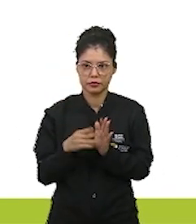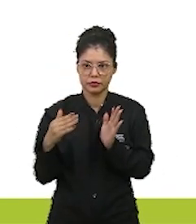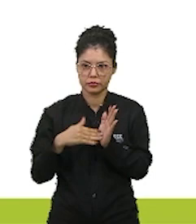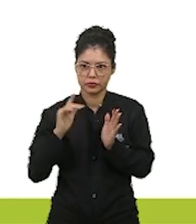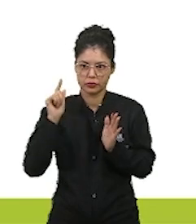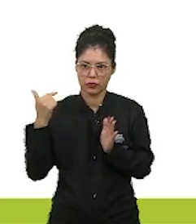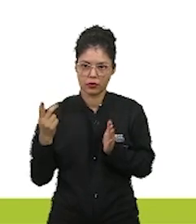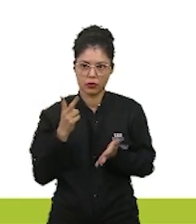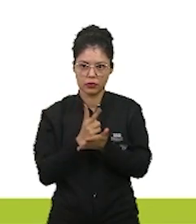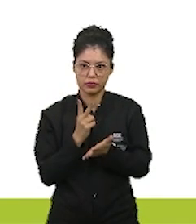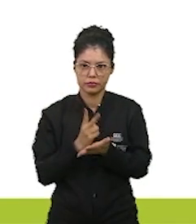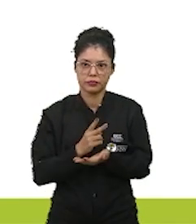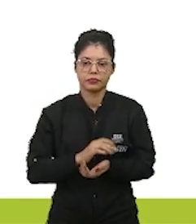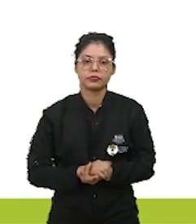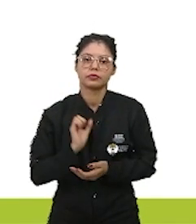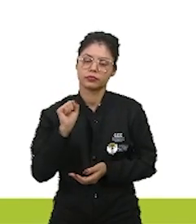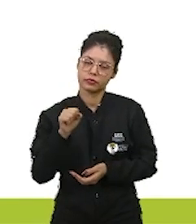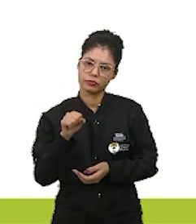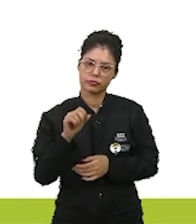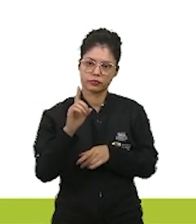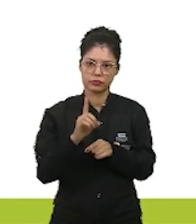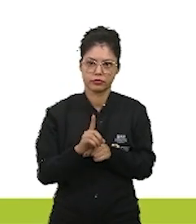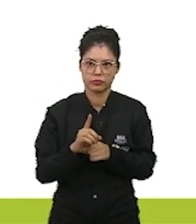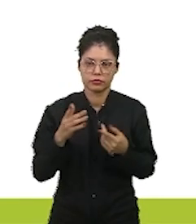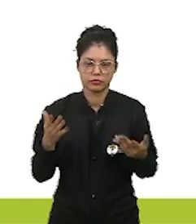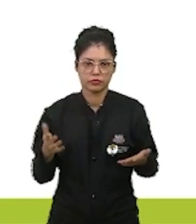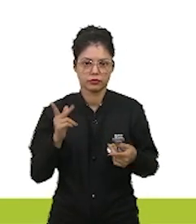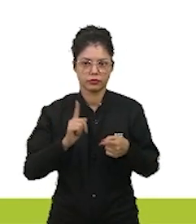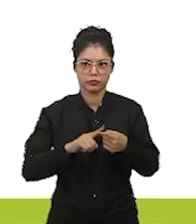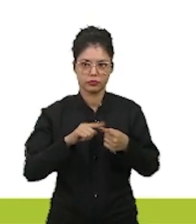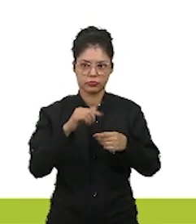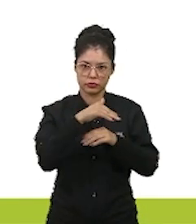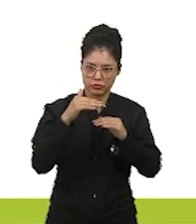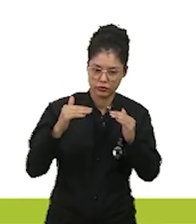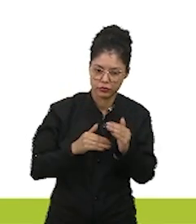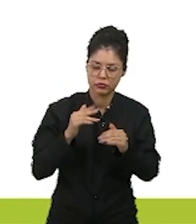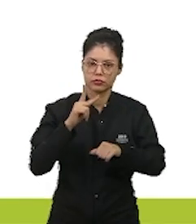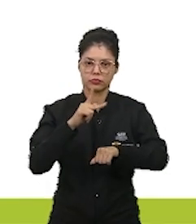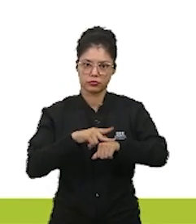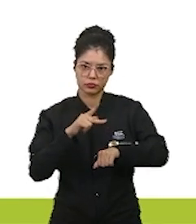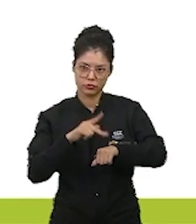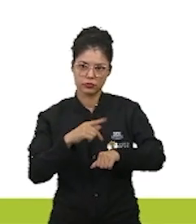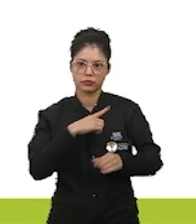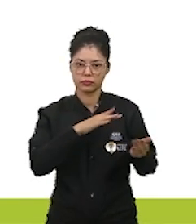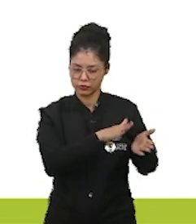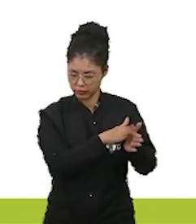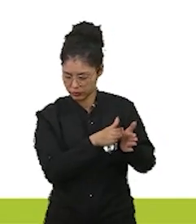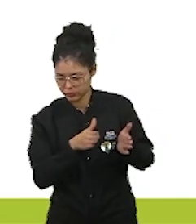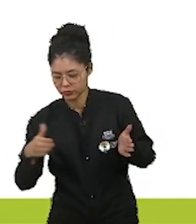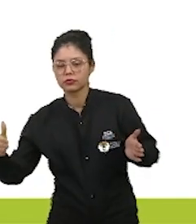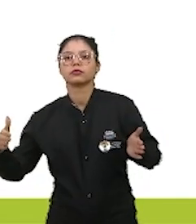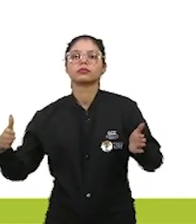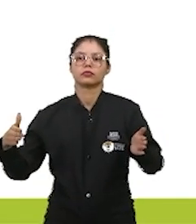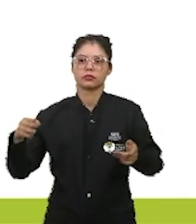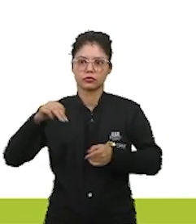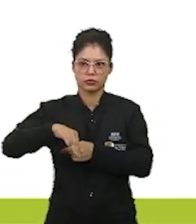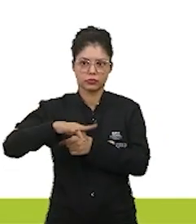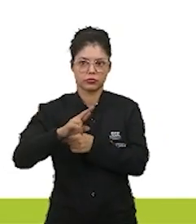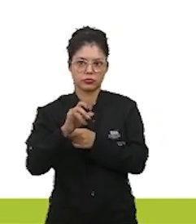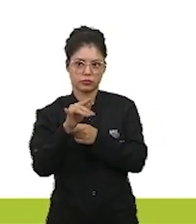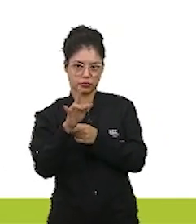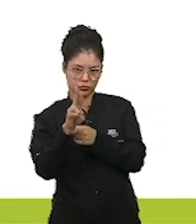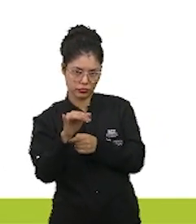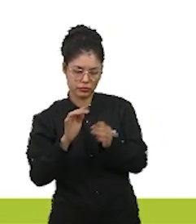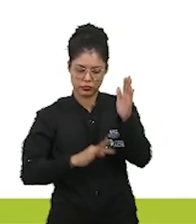mesmo outras rochas metamórficas? Sim, porque toda rocha, ela passa pelo seu processo aí de metamorfismo,